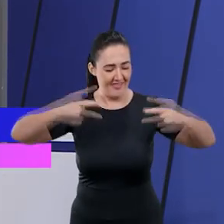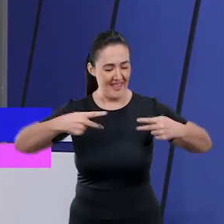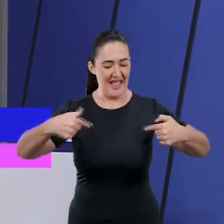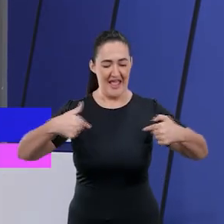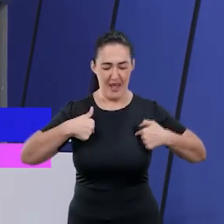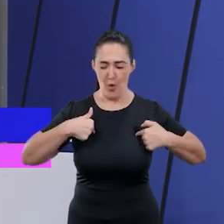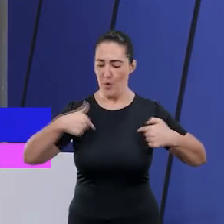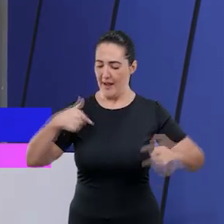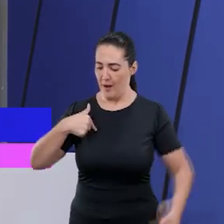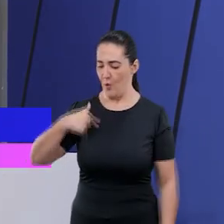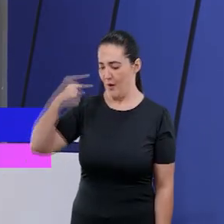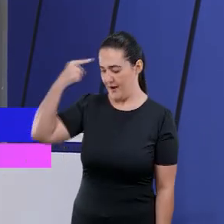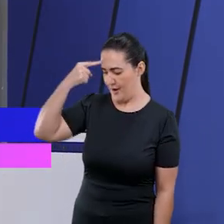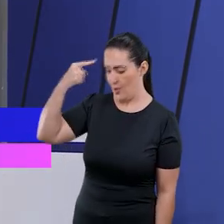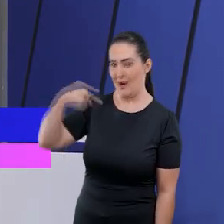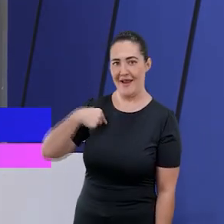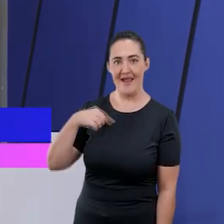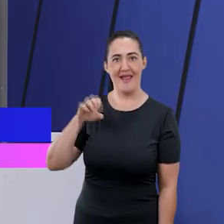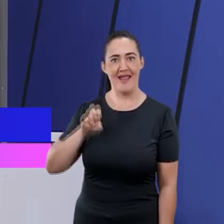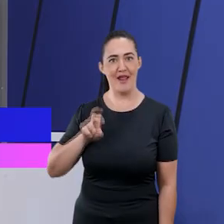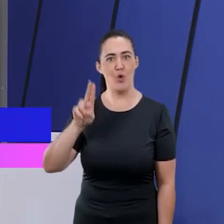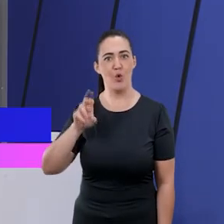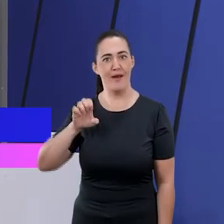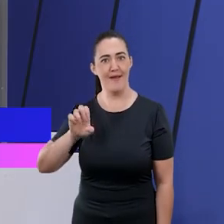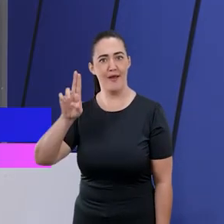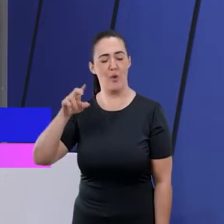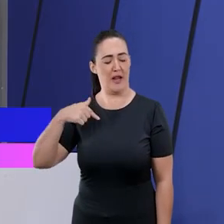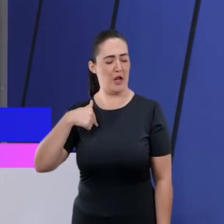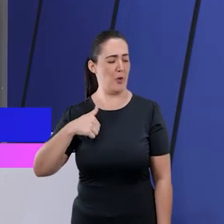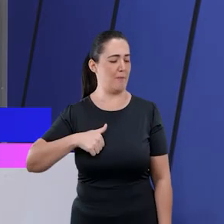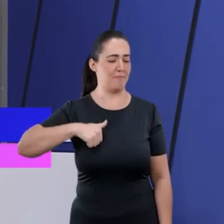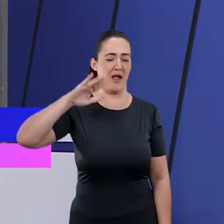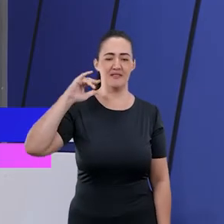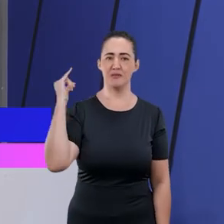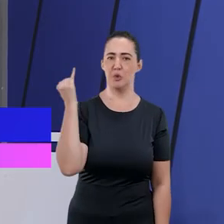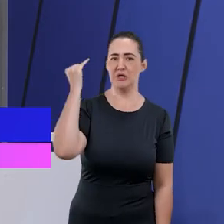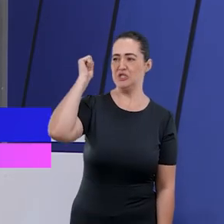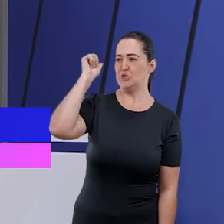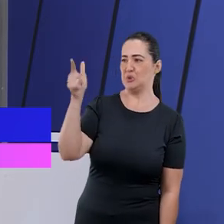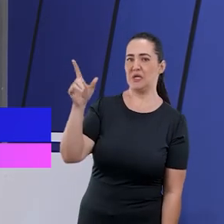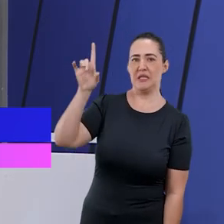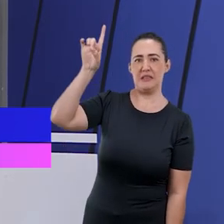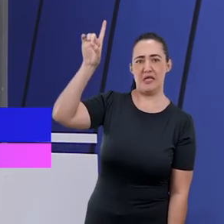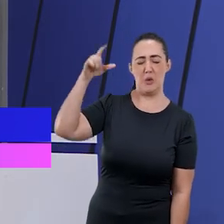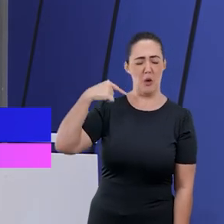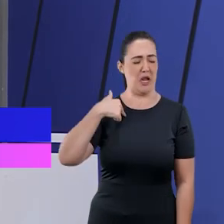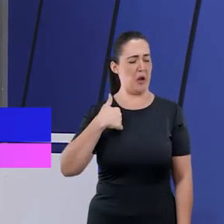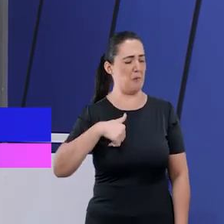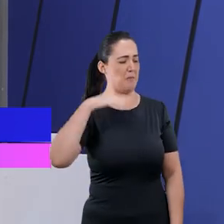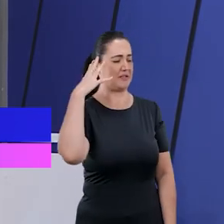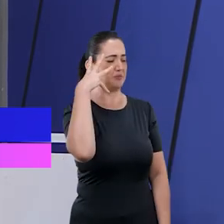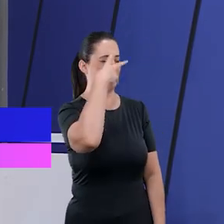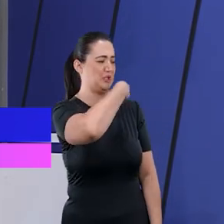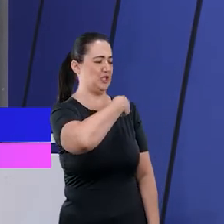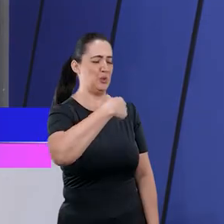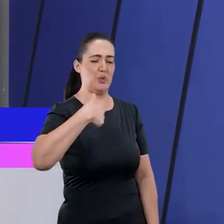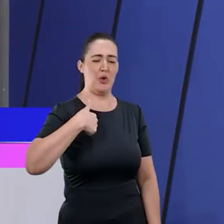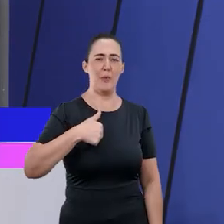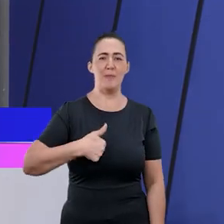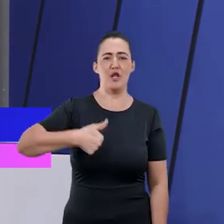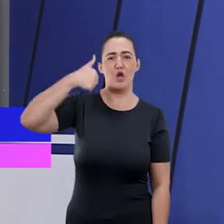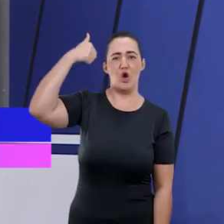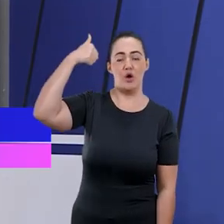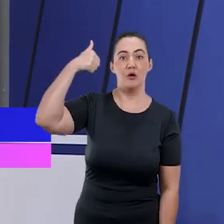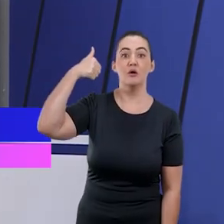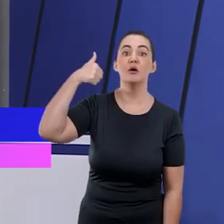encheu do seu próprio eu, começou a se achar muito importante, começou a se achar muito honrado, e ele escolhe que